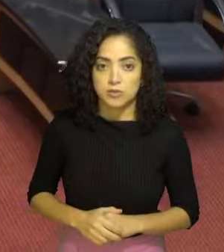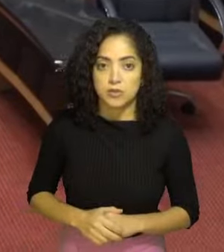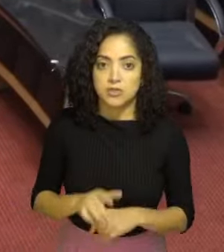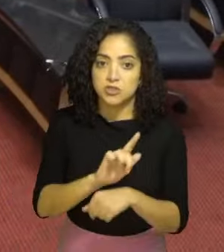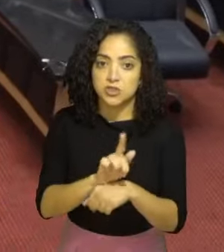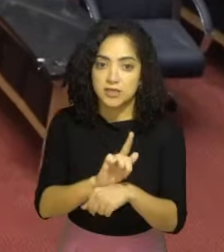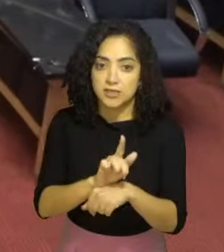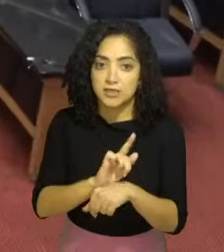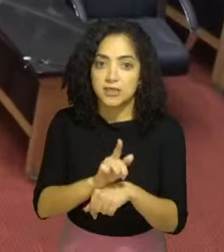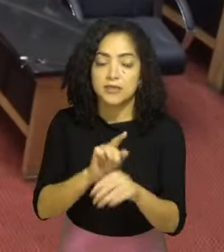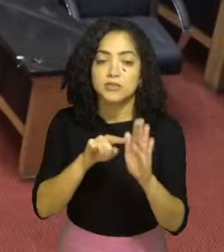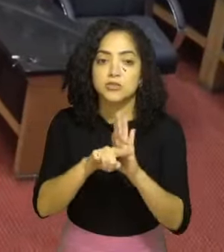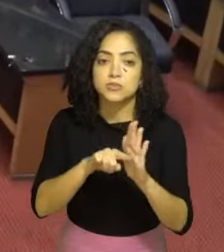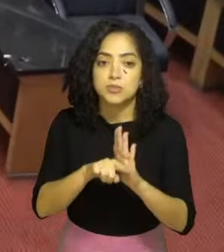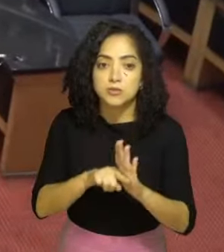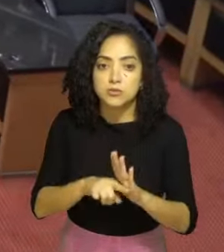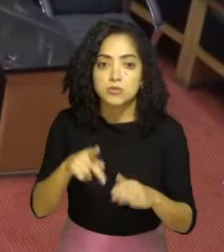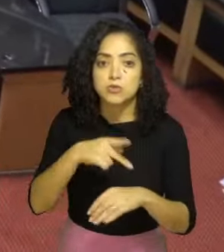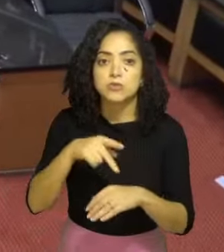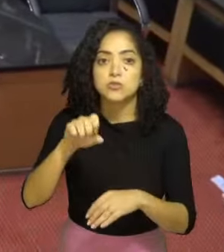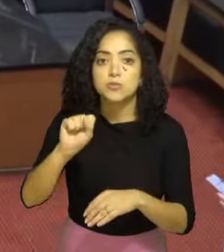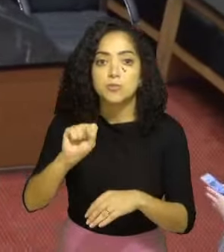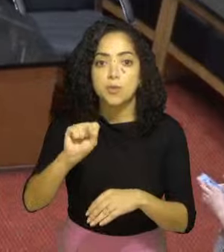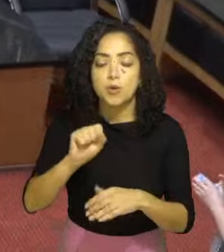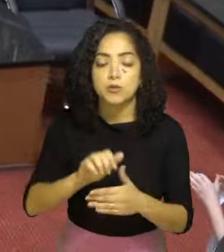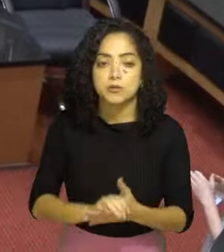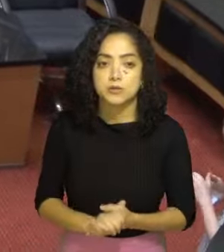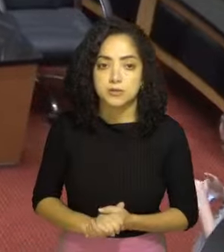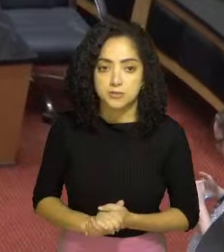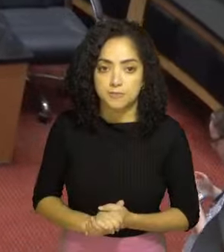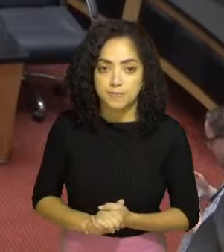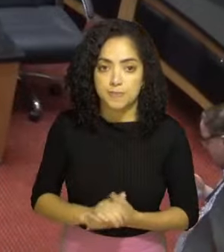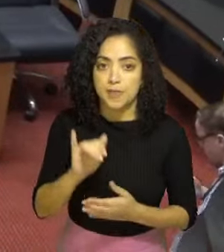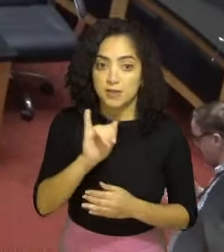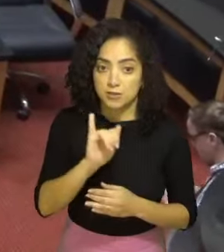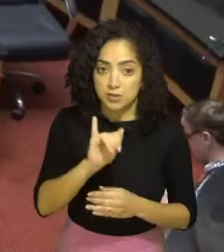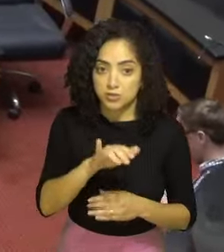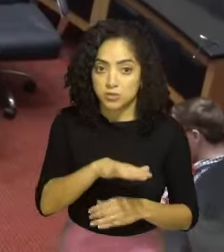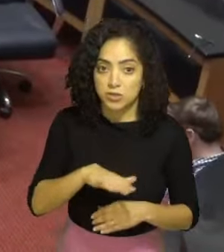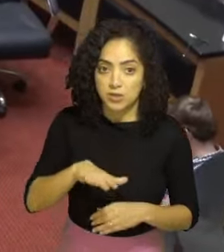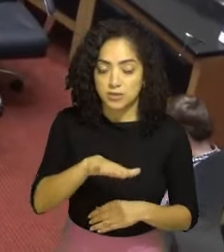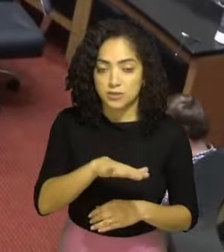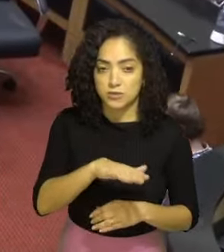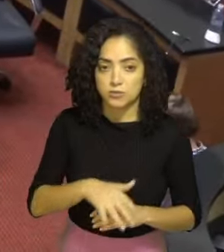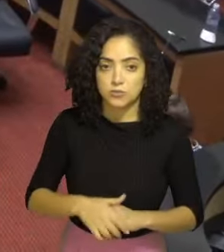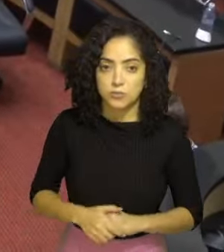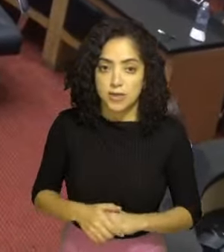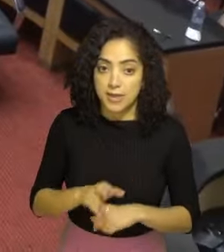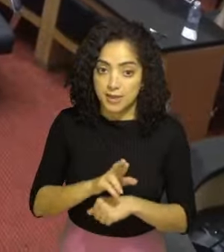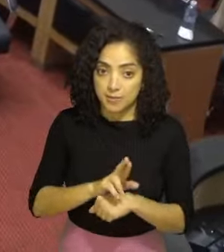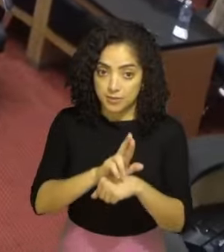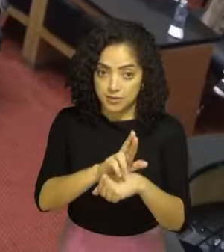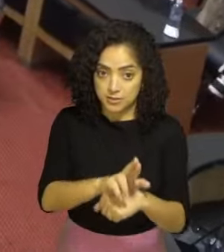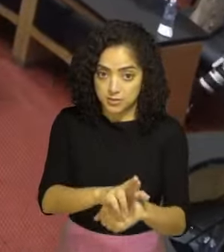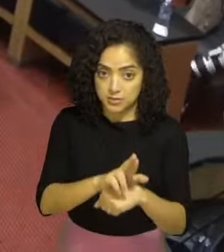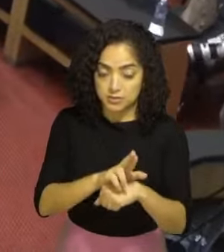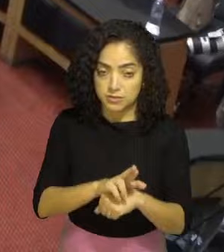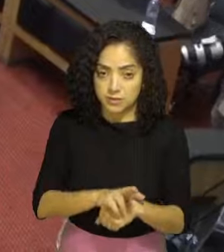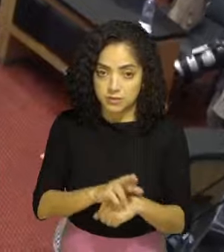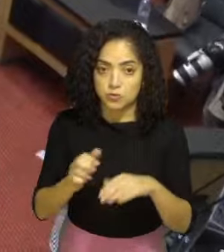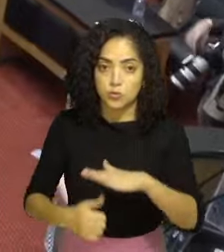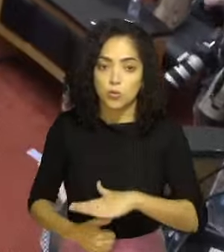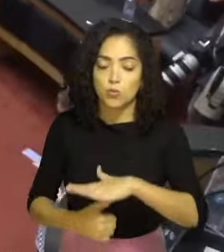e pós-graduação da Universidade do Vale do Itajaí, Fátima de Campos Buzzi, neste ato representando o